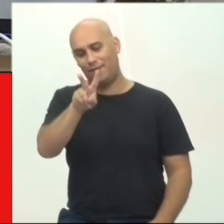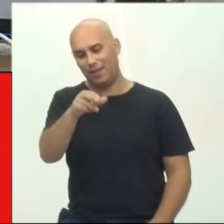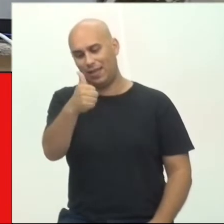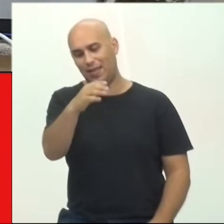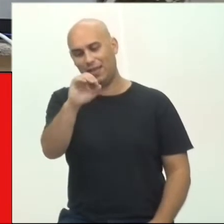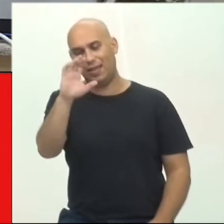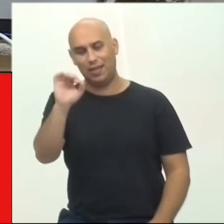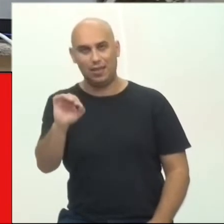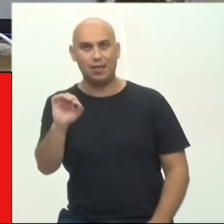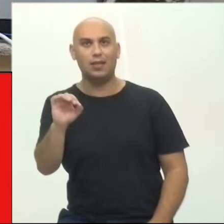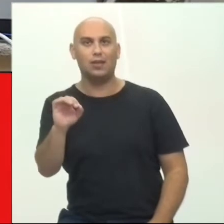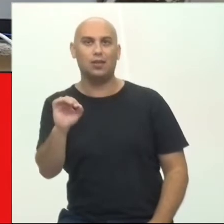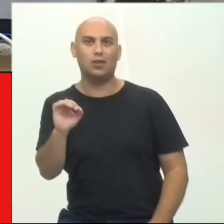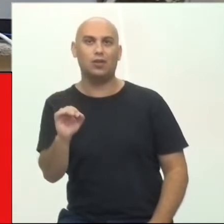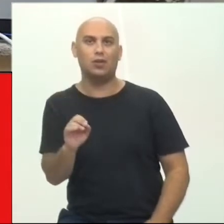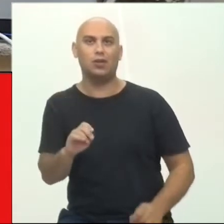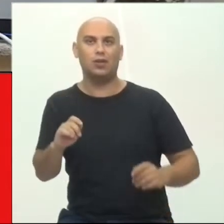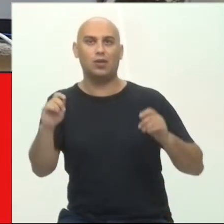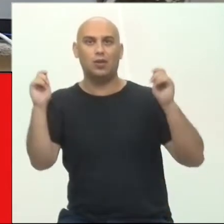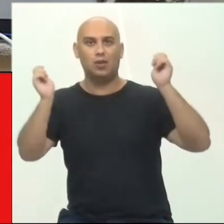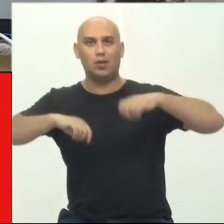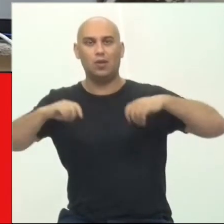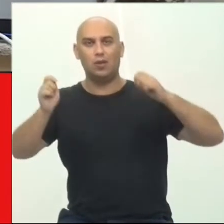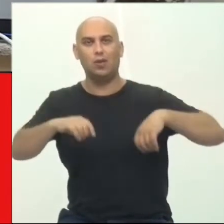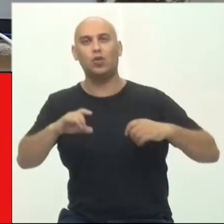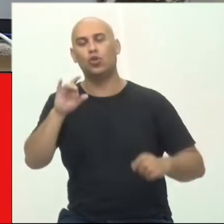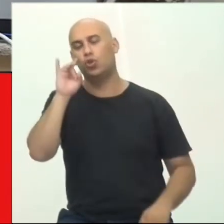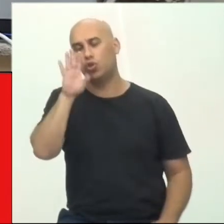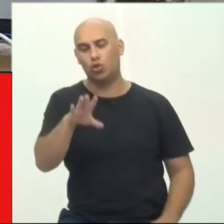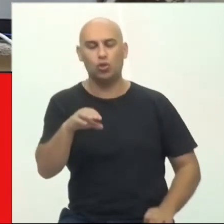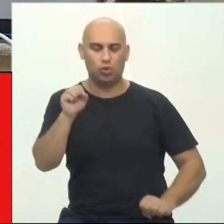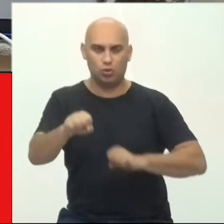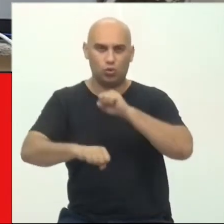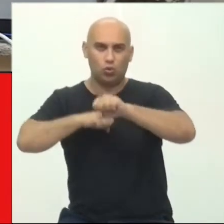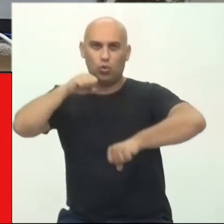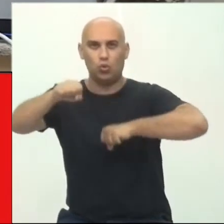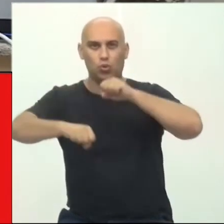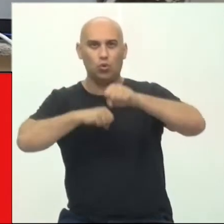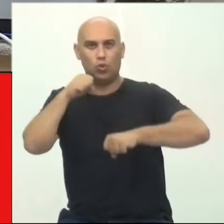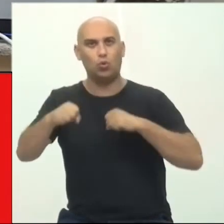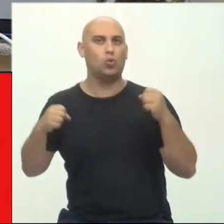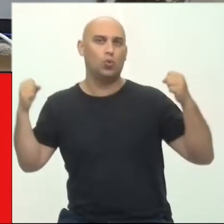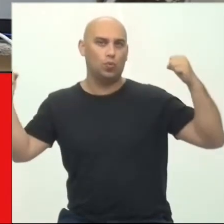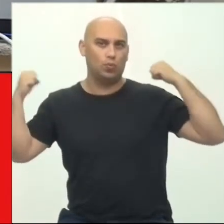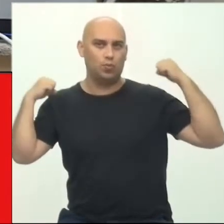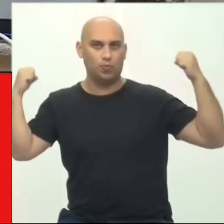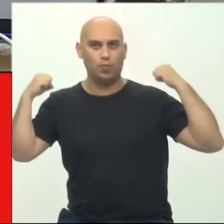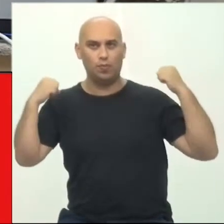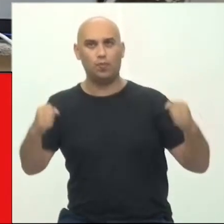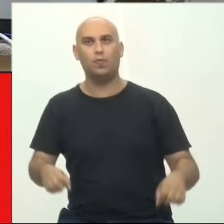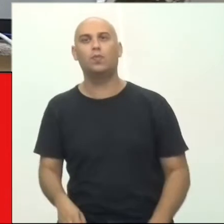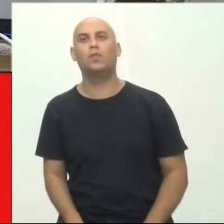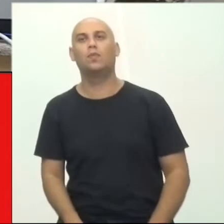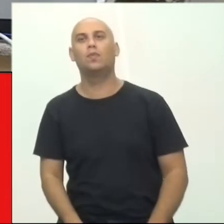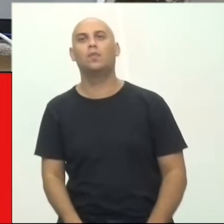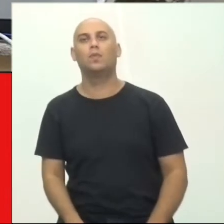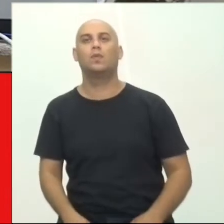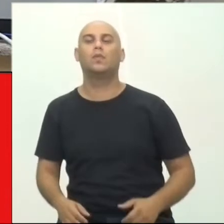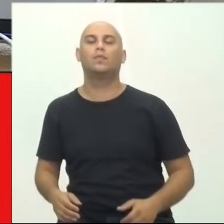muito bem os nossos ciclistas que utilizam para o esporte. Certo. Ao